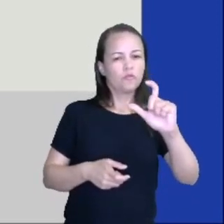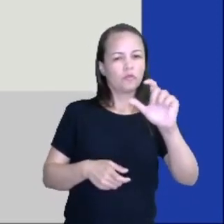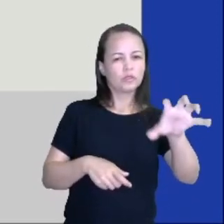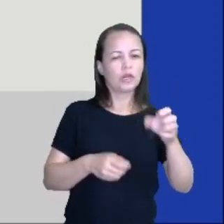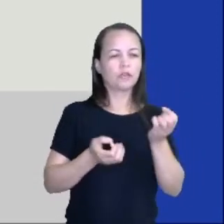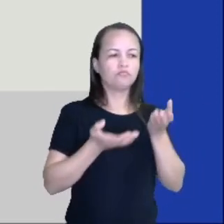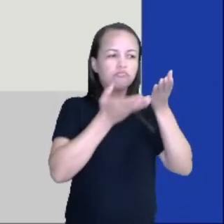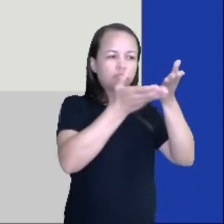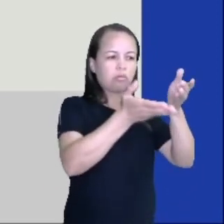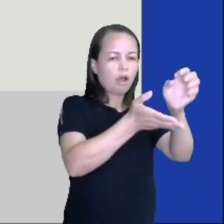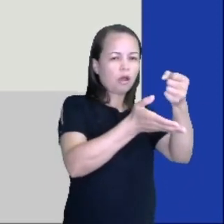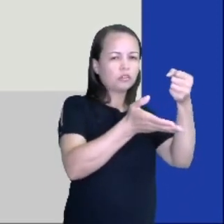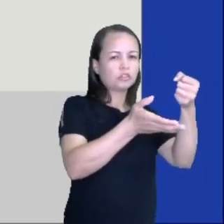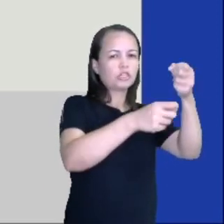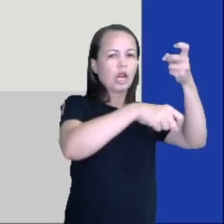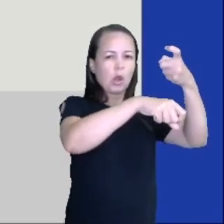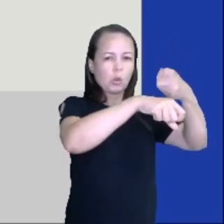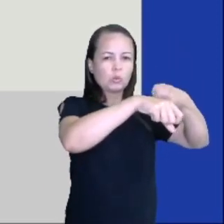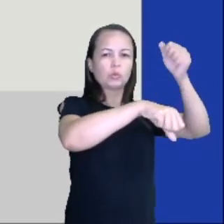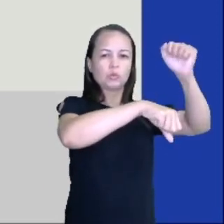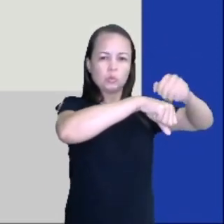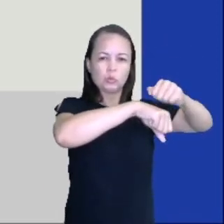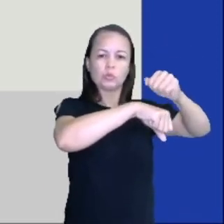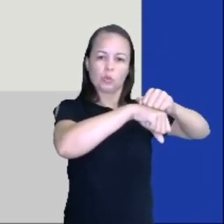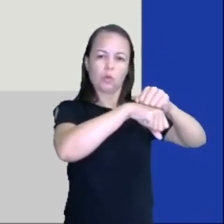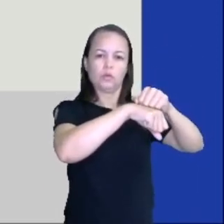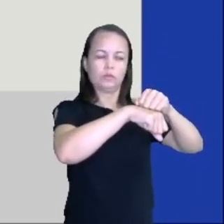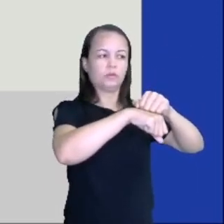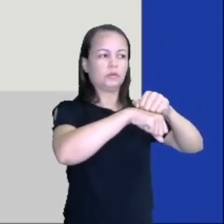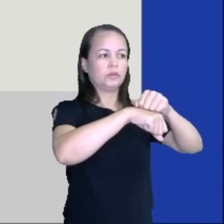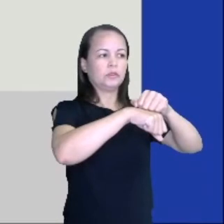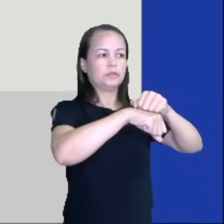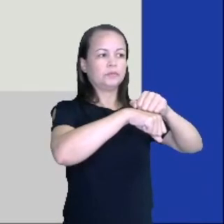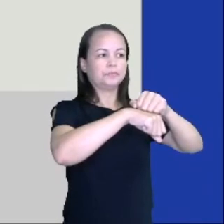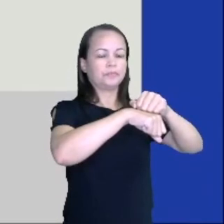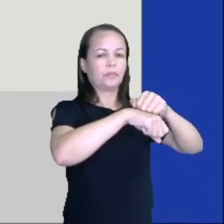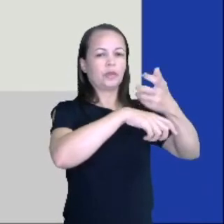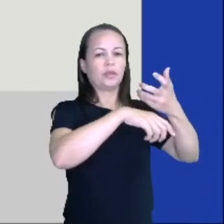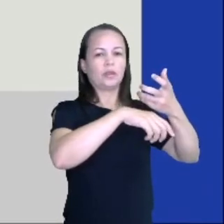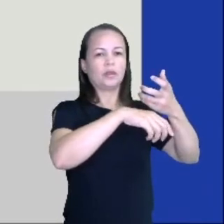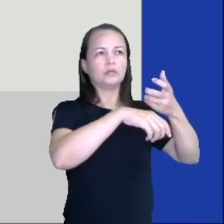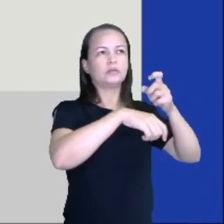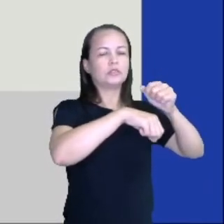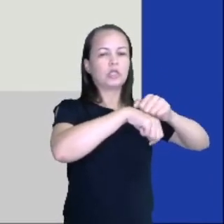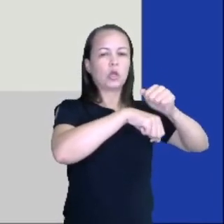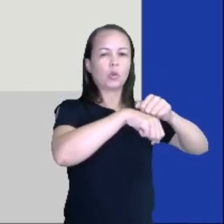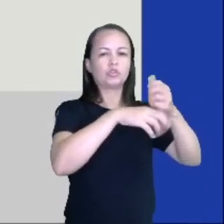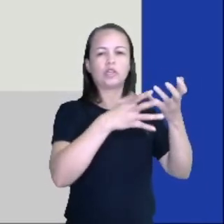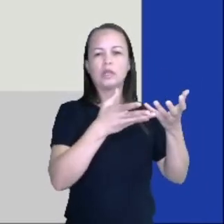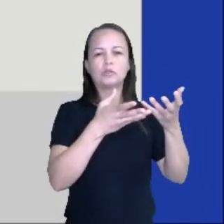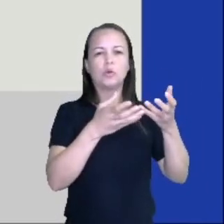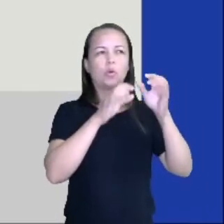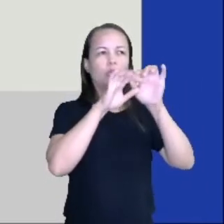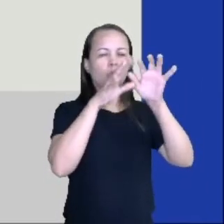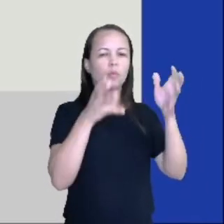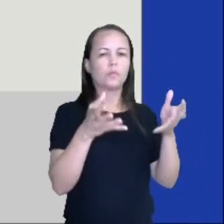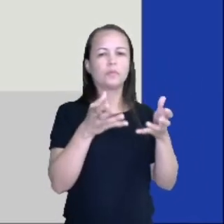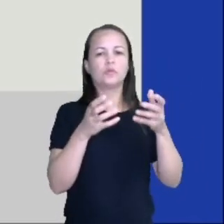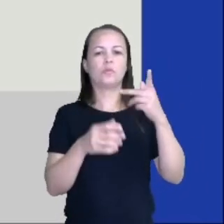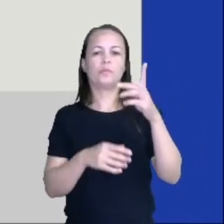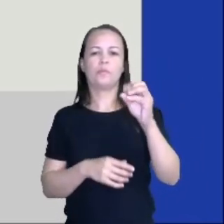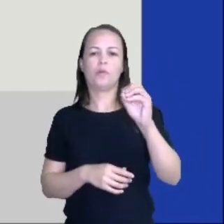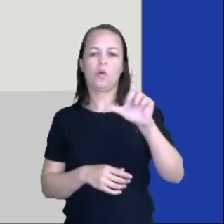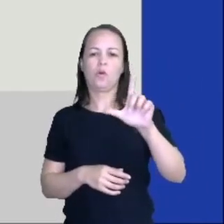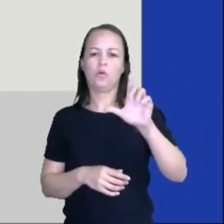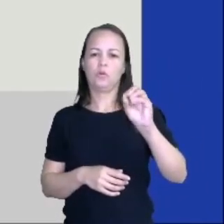conservado, né, enquanto sólido, seja no congelador ou os gelos mesmo do Polo Norte, né?